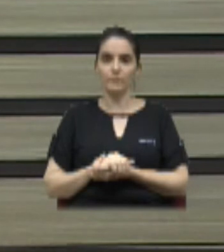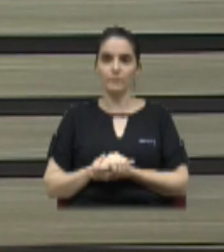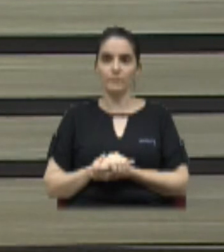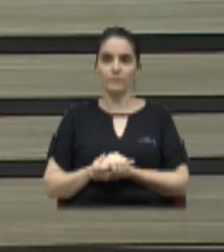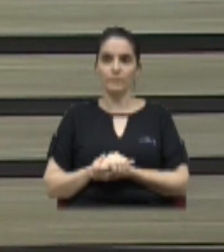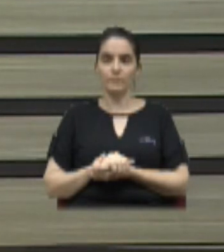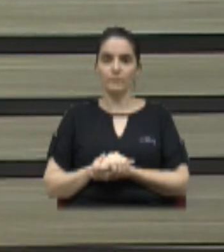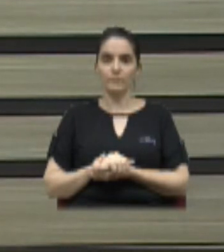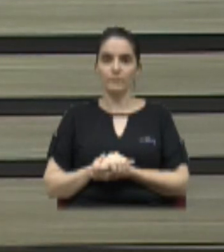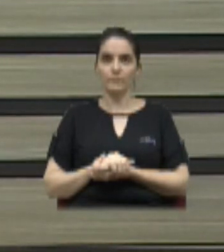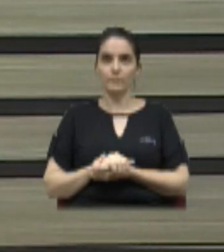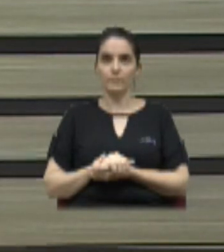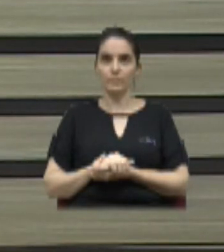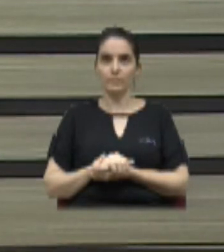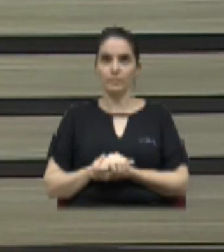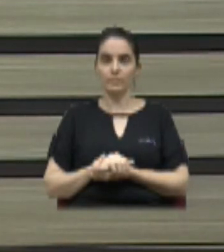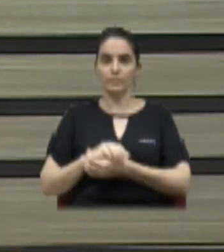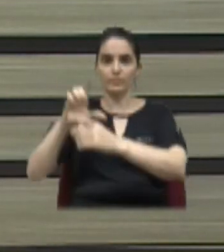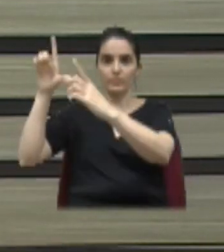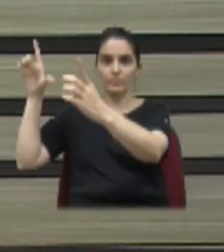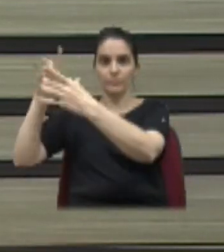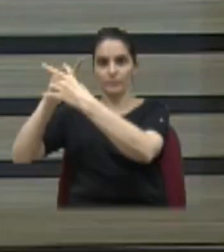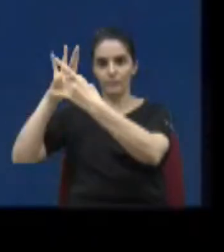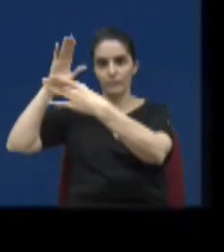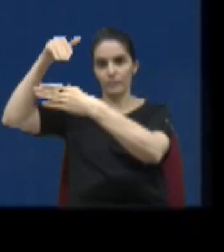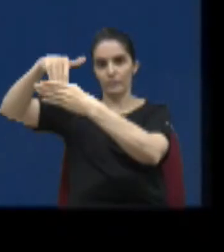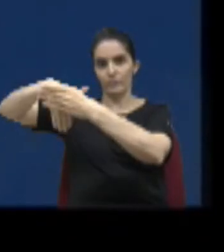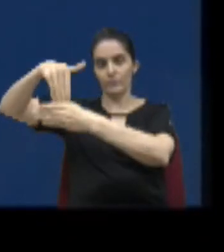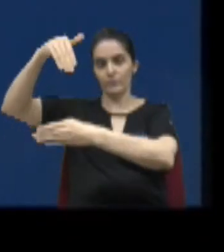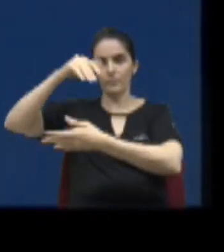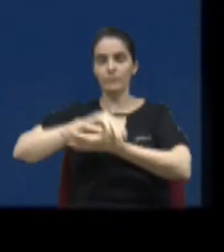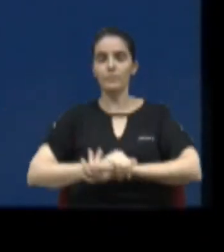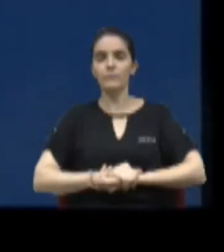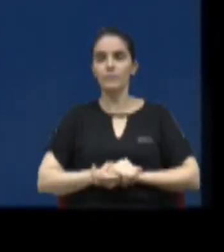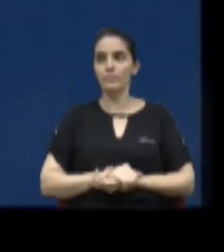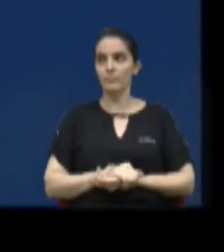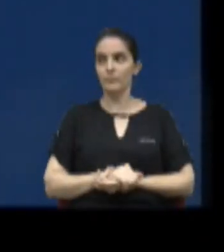e o painel está aberto.